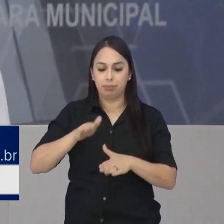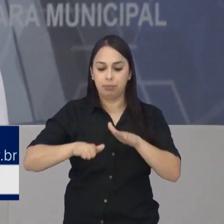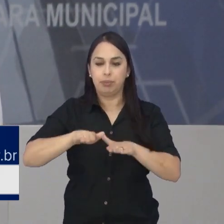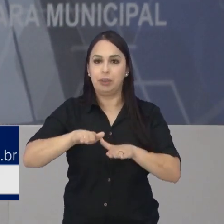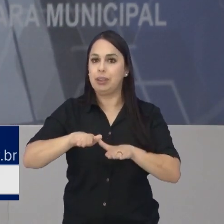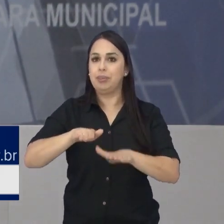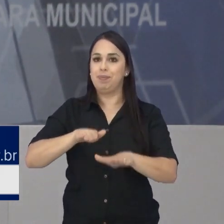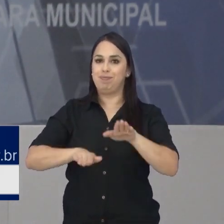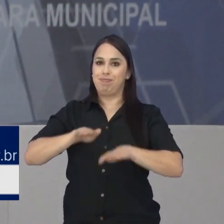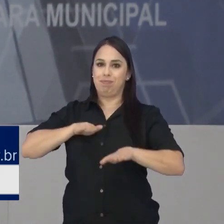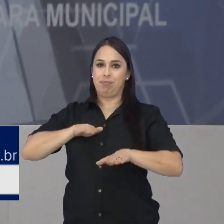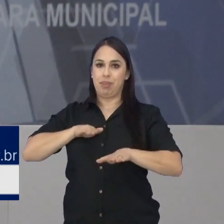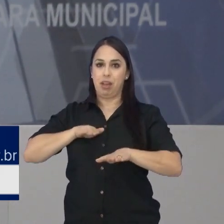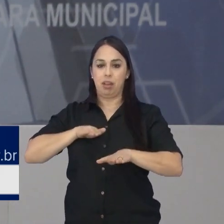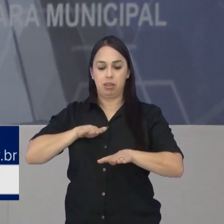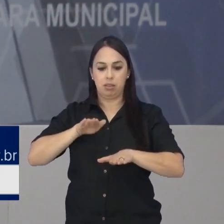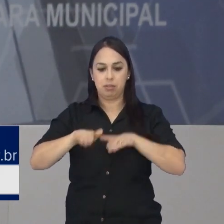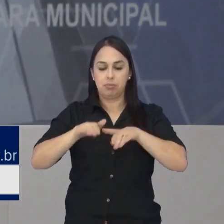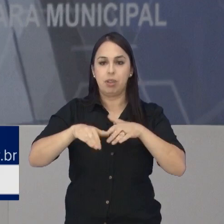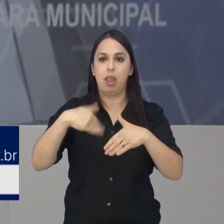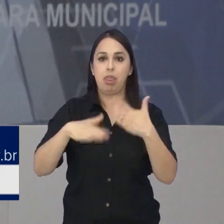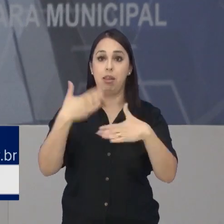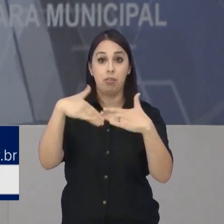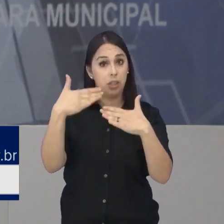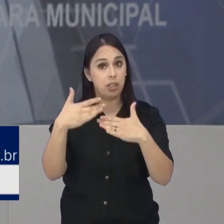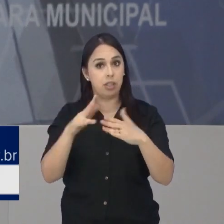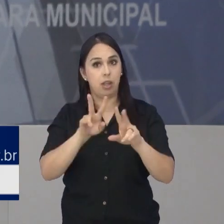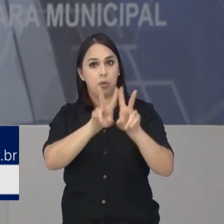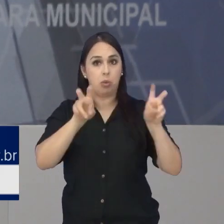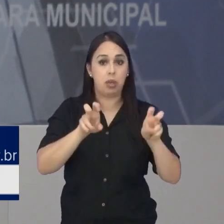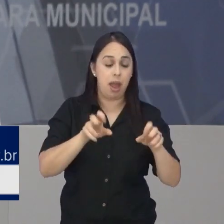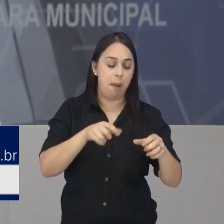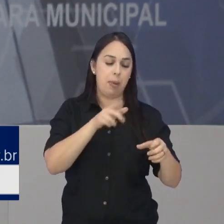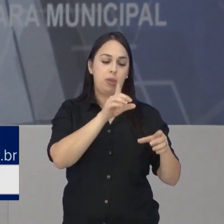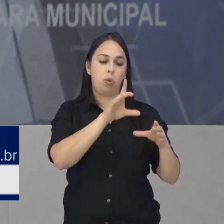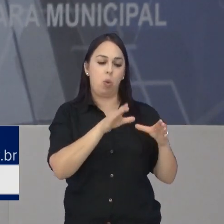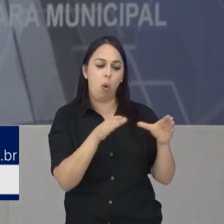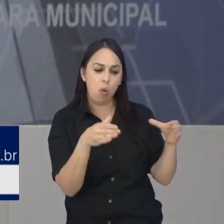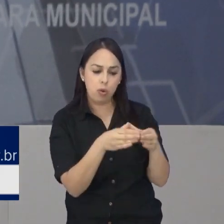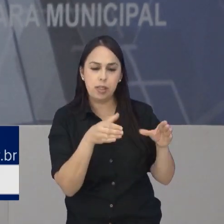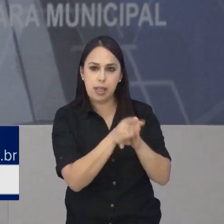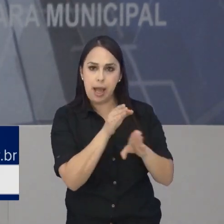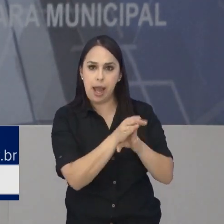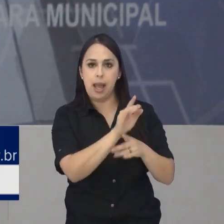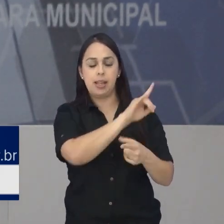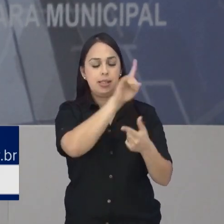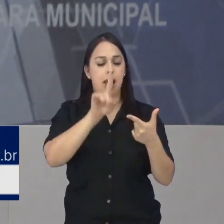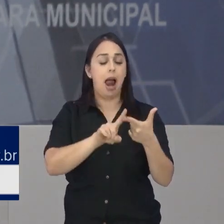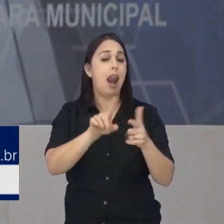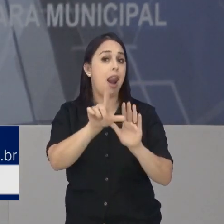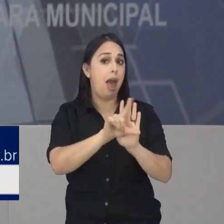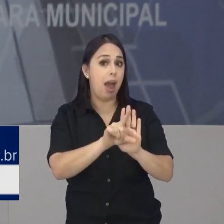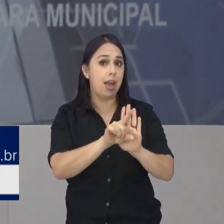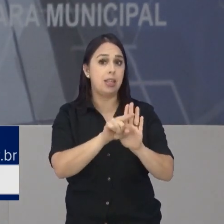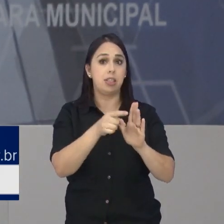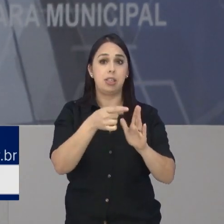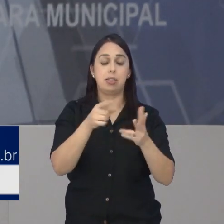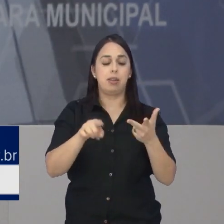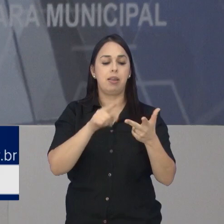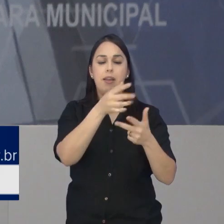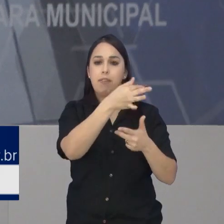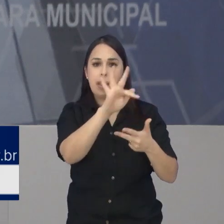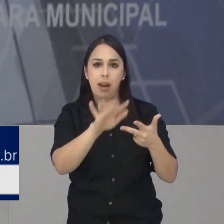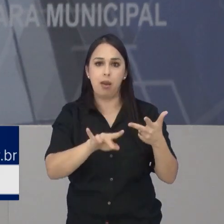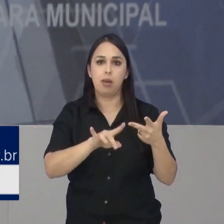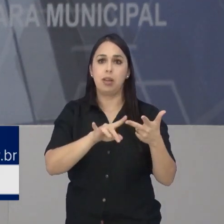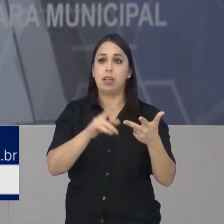Porque ao invés de avançar nas discussões em relação ao conselho, em relação às leis que são federais, para que